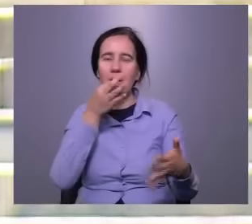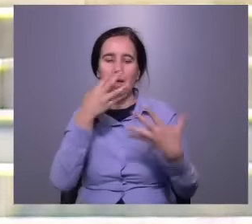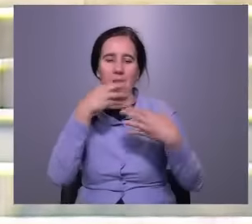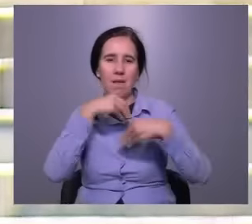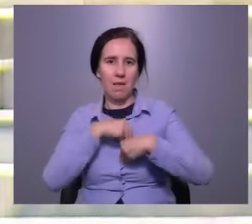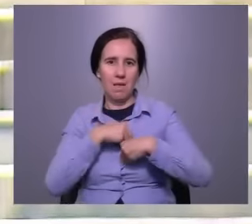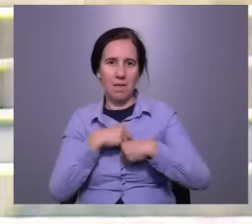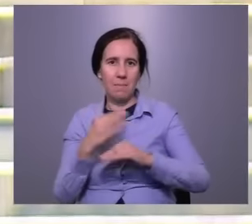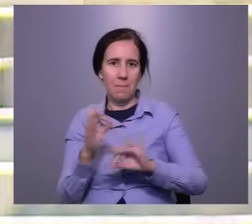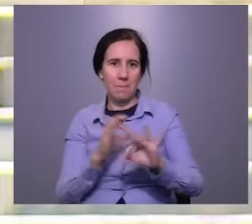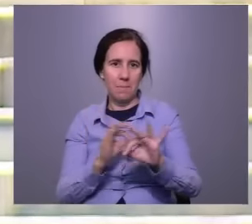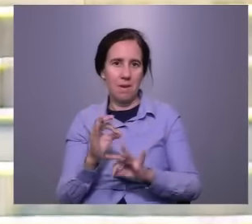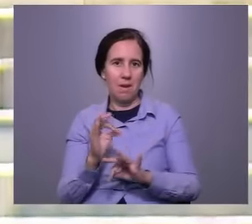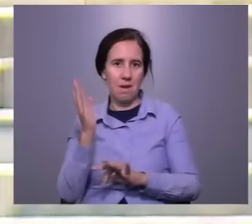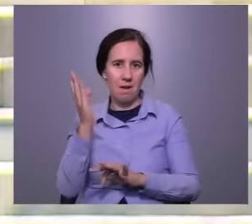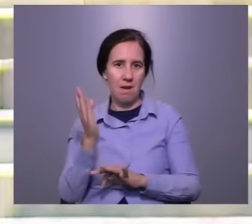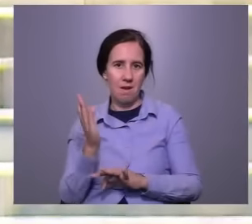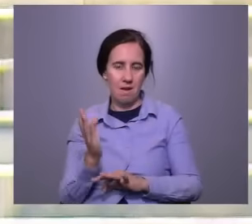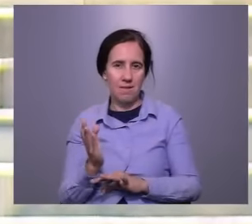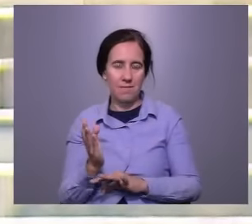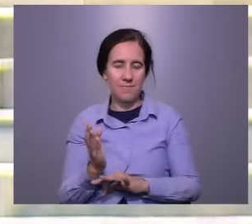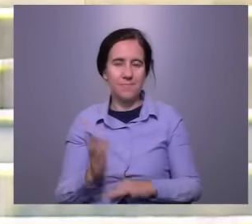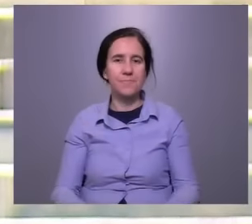ouvíamos que o Senhor alimenta o seu povo,